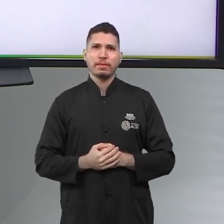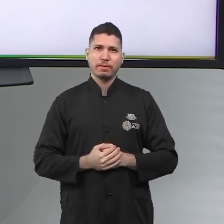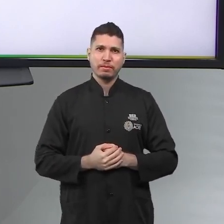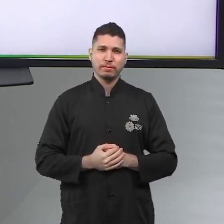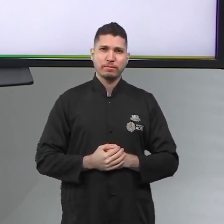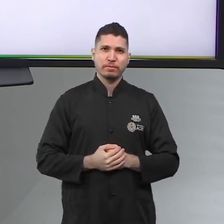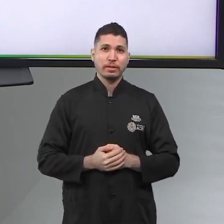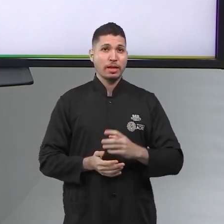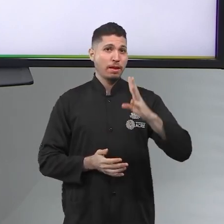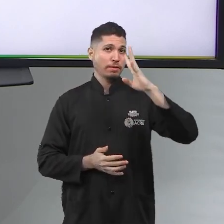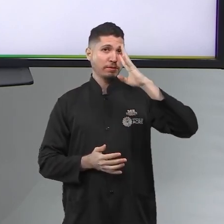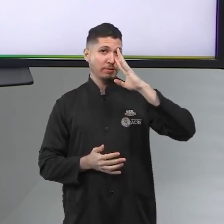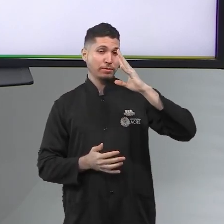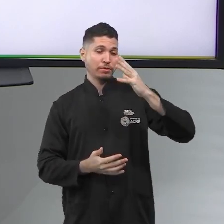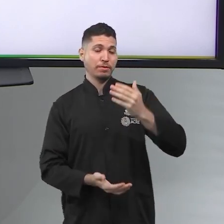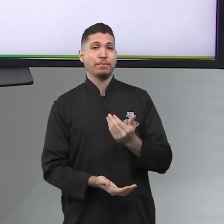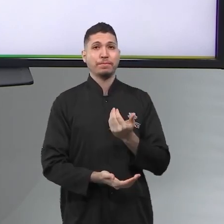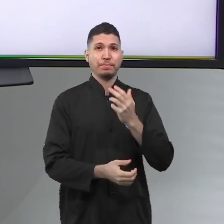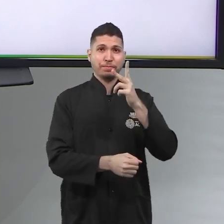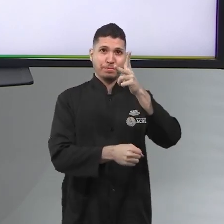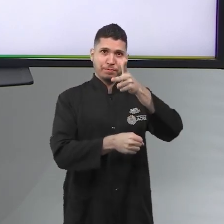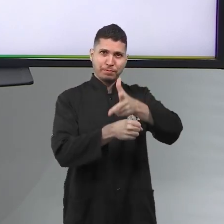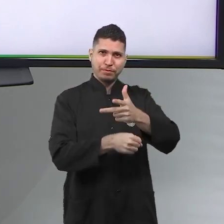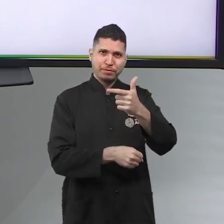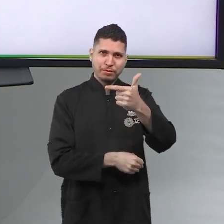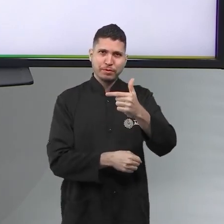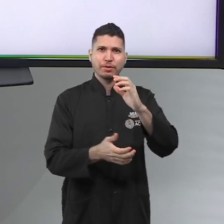que você assista ao vídeo 2. Tem uma